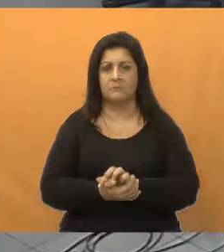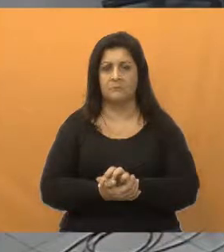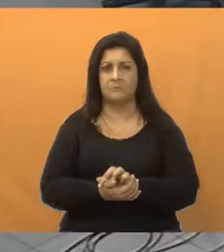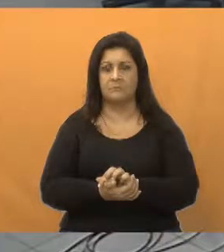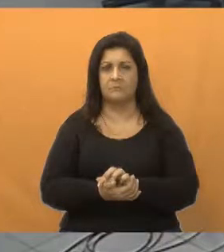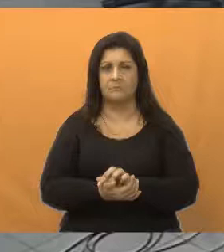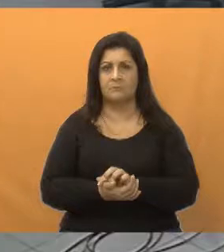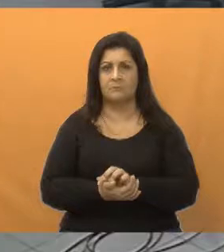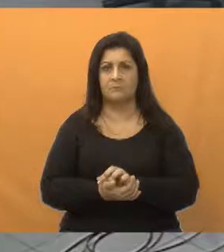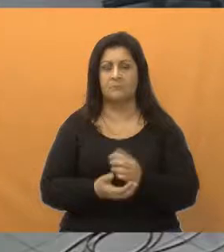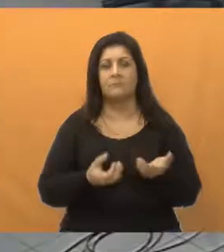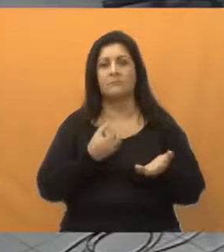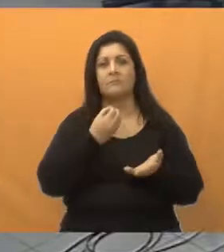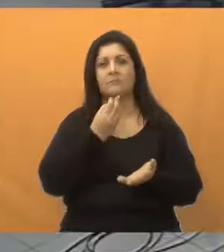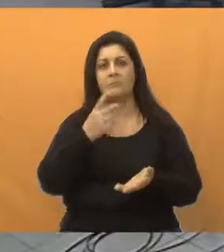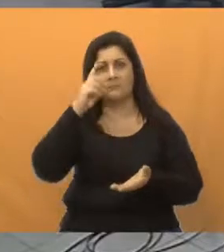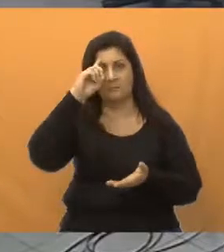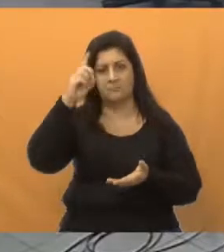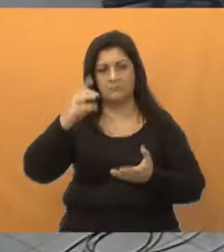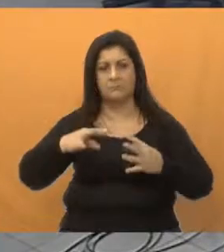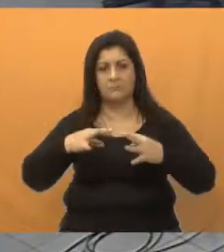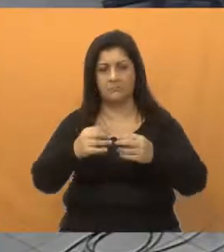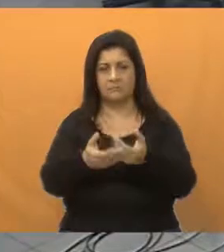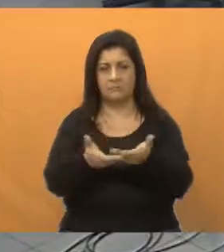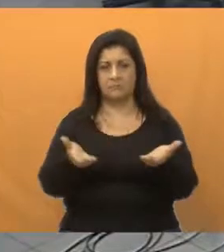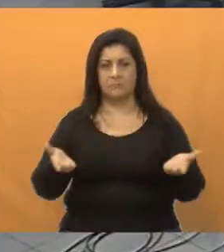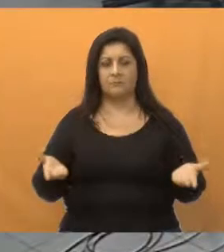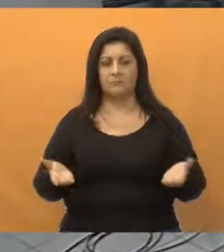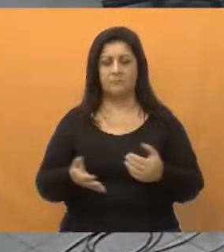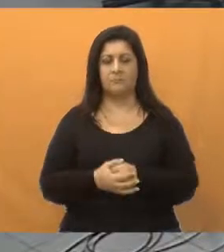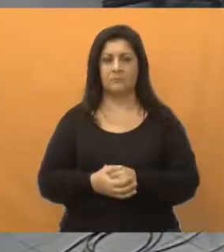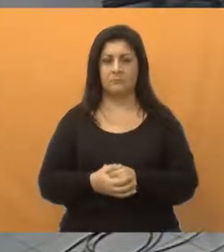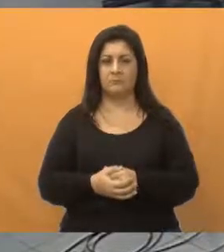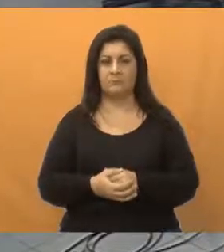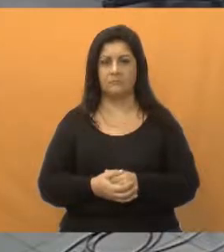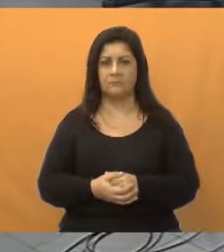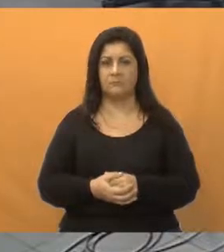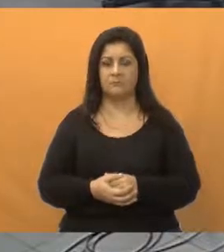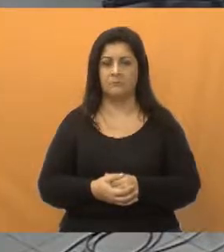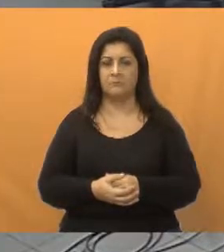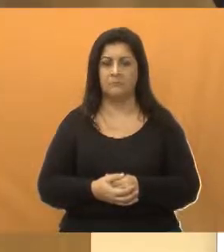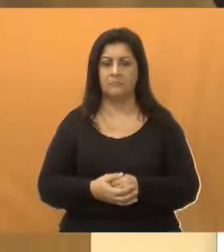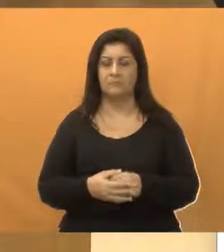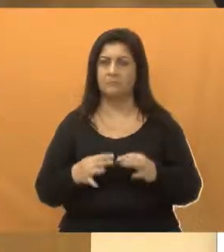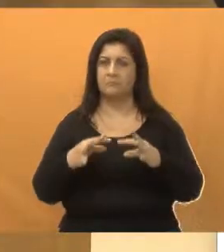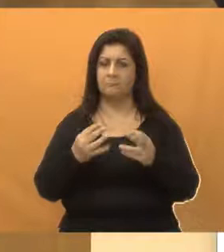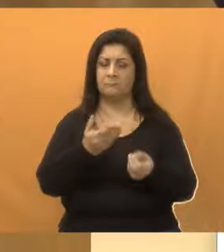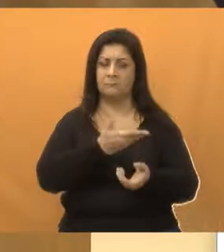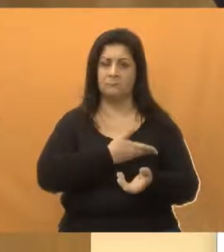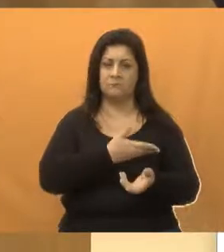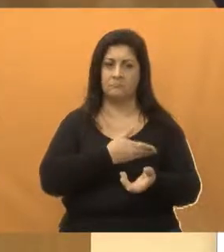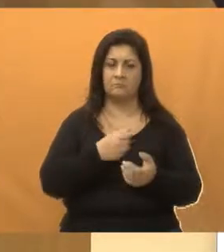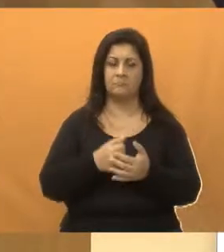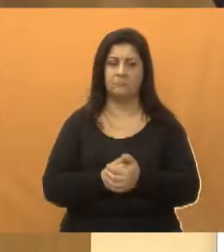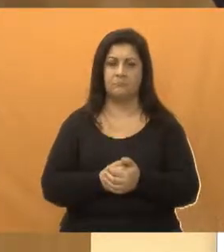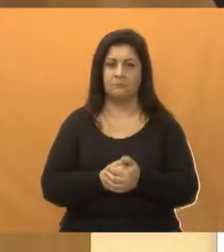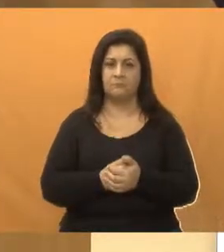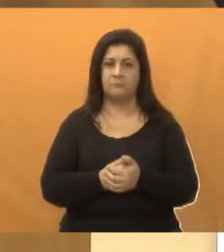Senhoras e senhores, bom dia a todos. Cumprimentar aqui os nossos amigos, nossos agentes sociais, agentes de